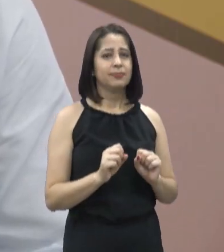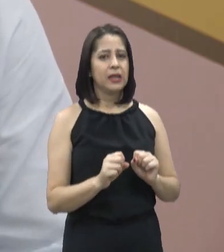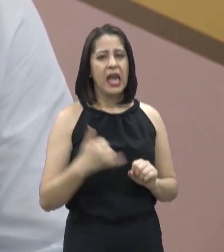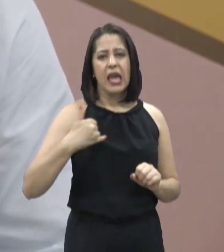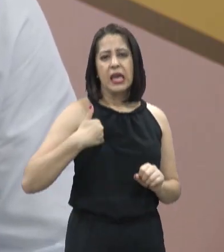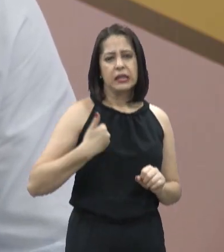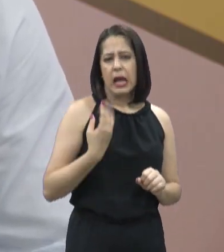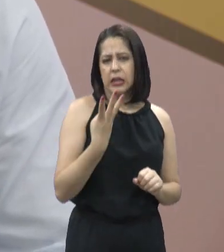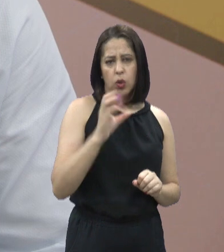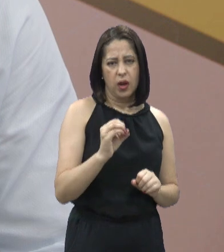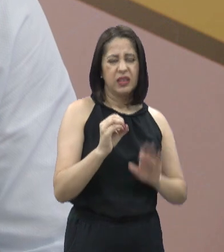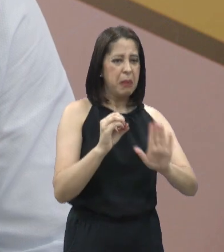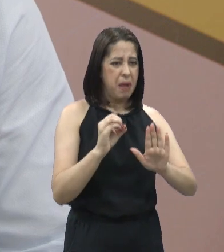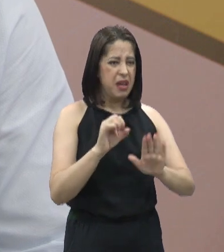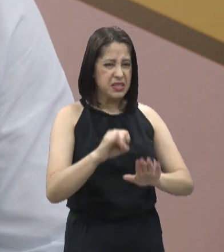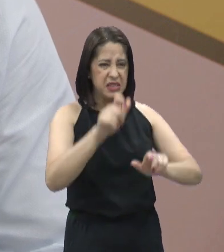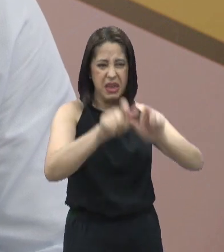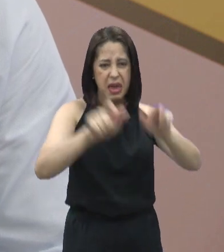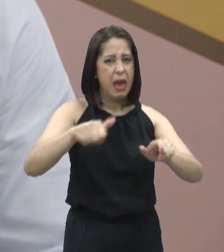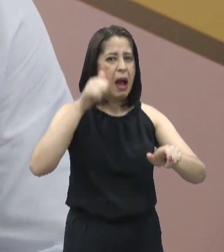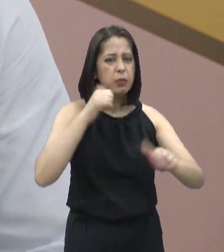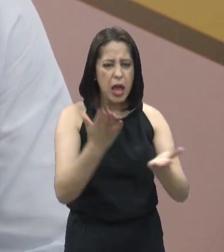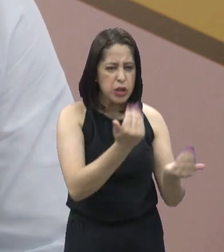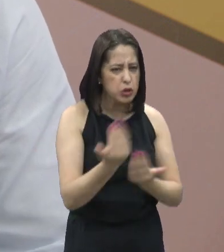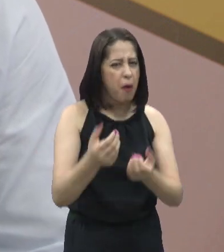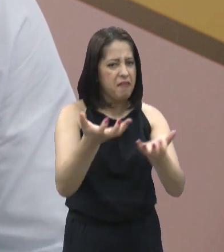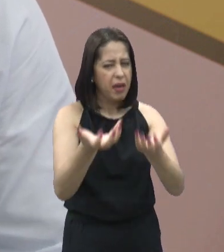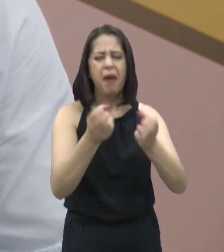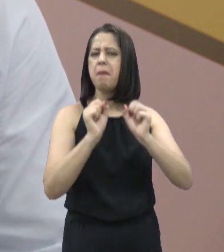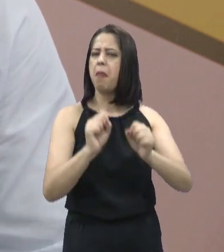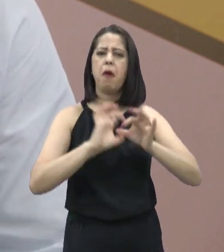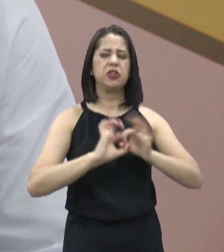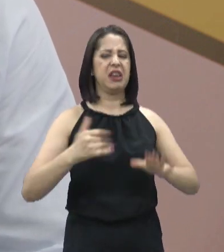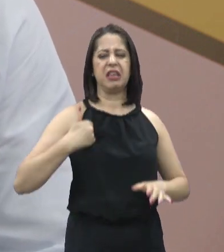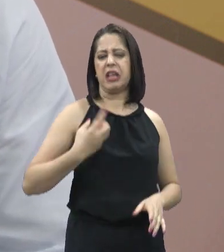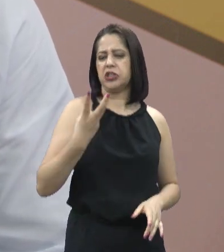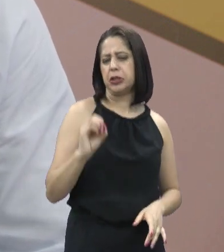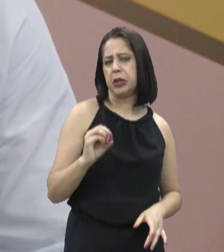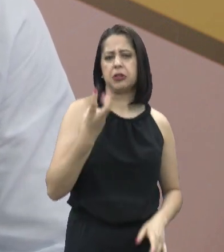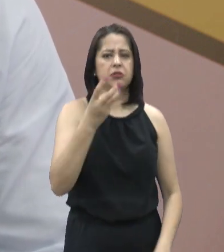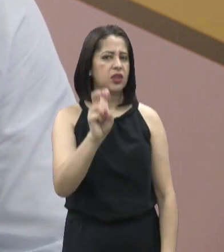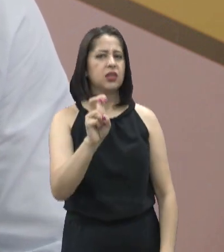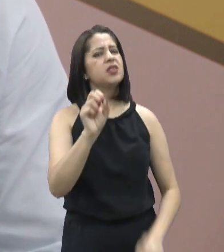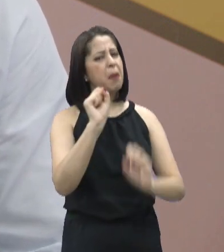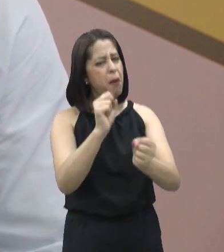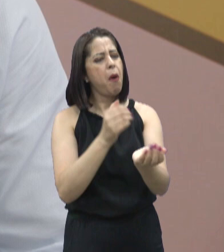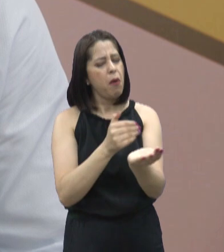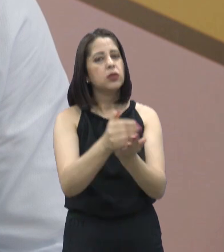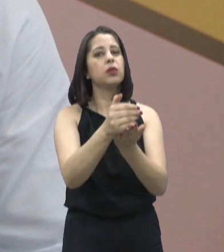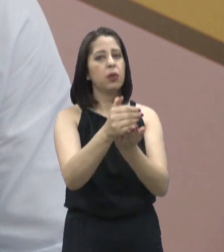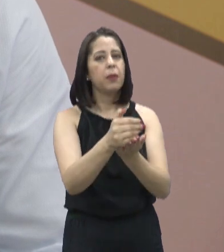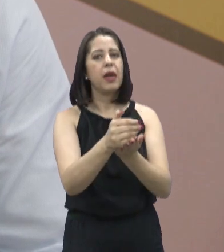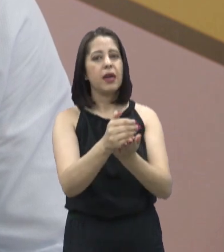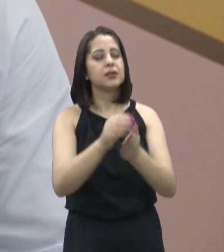para todo mundo, mas assim, as mulheres mais jovens também podem fazer. A partir dos 30, 35 anos, já é bom começar a